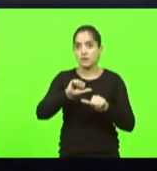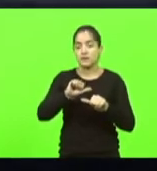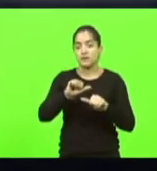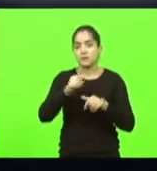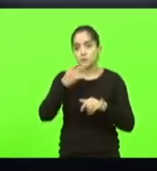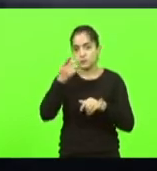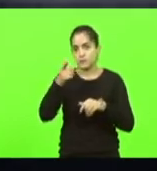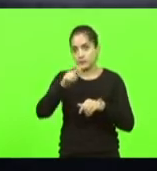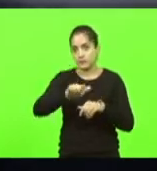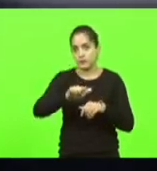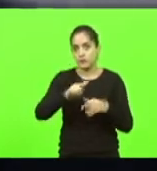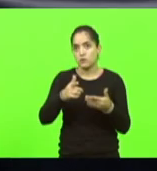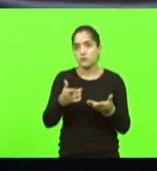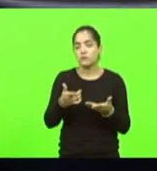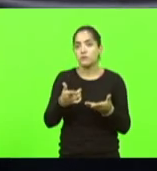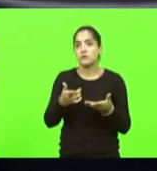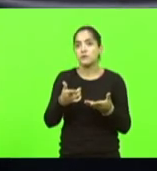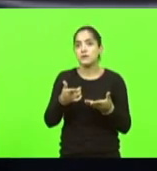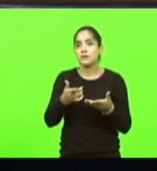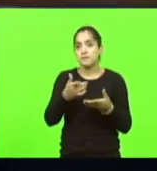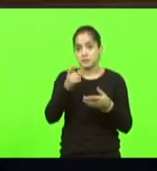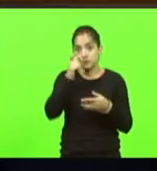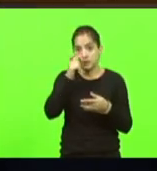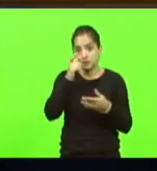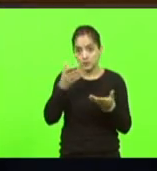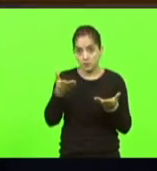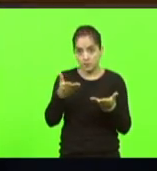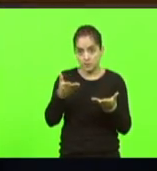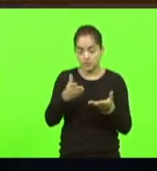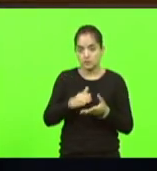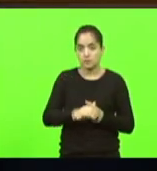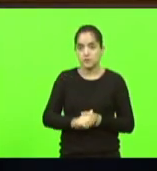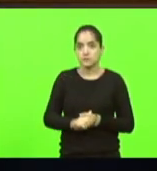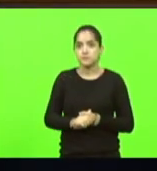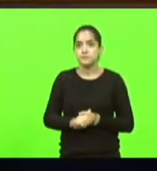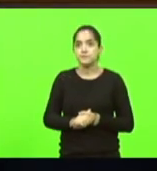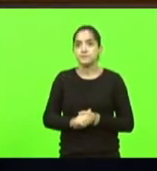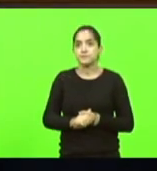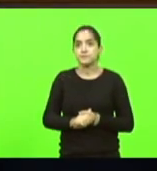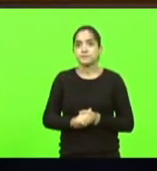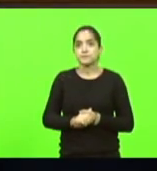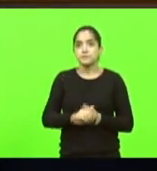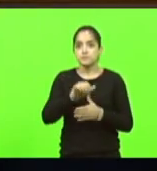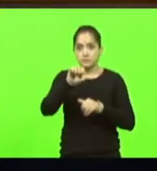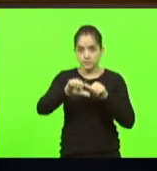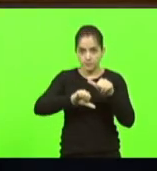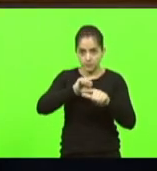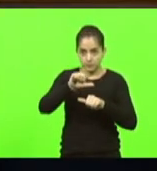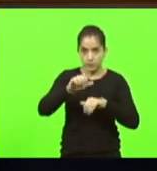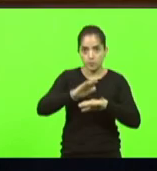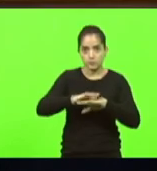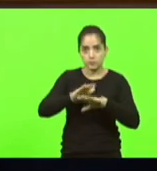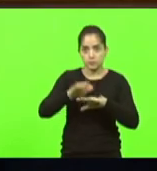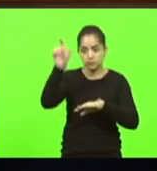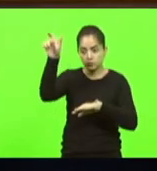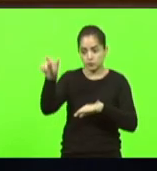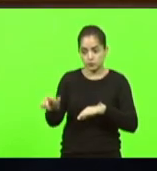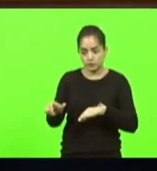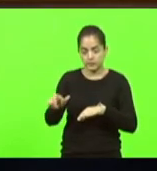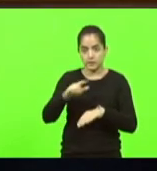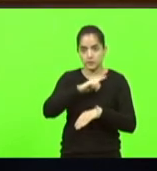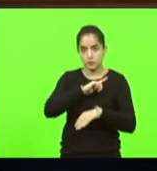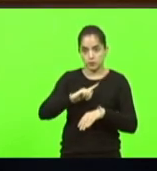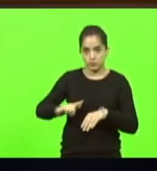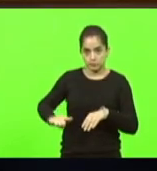repetir isso vai para quem está acompanhando mais tarde reforma do governador Moisés ela é perversa